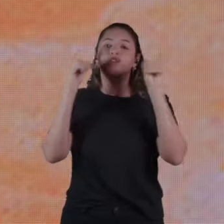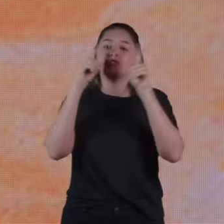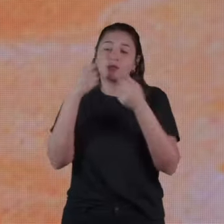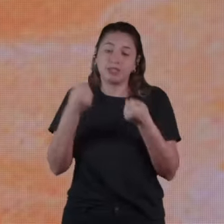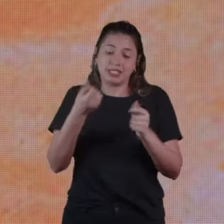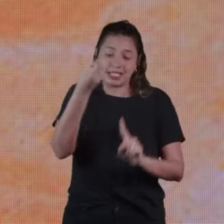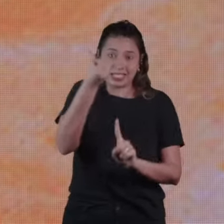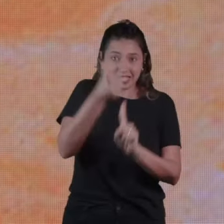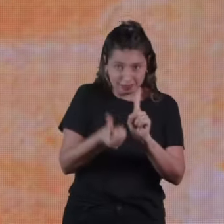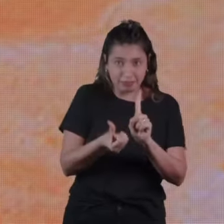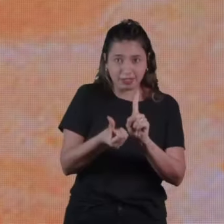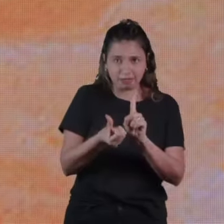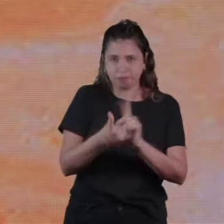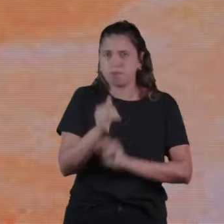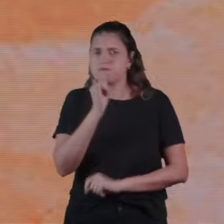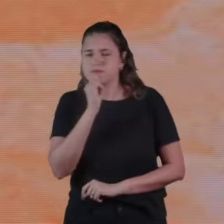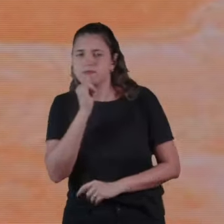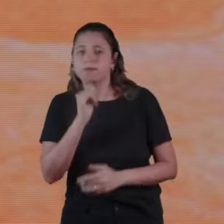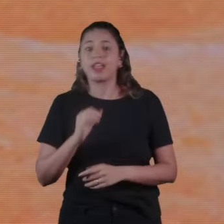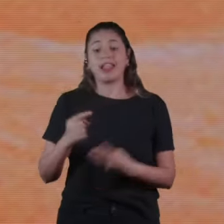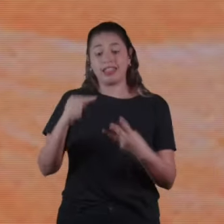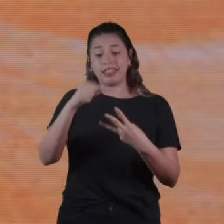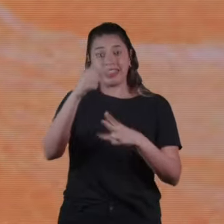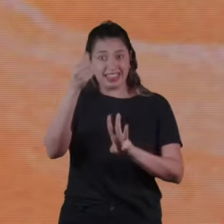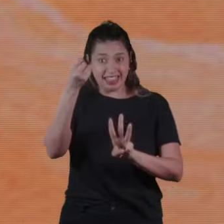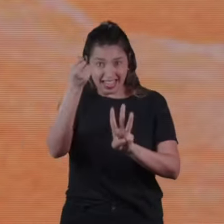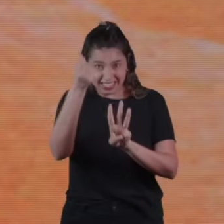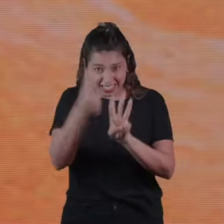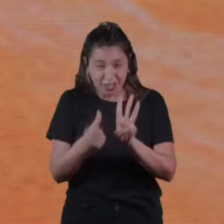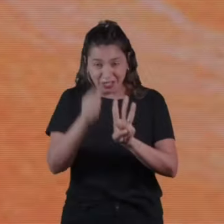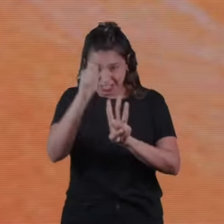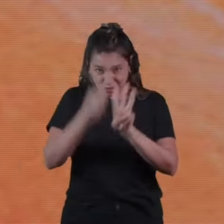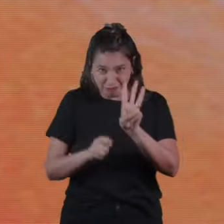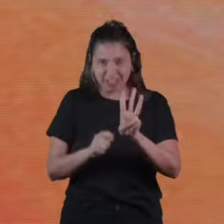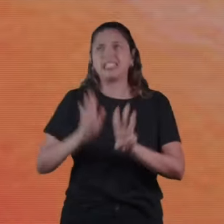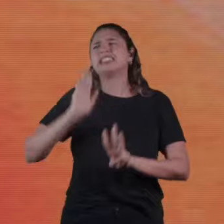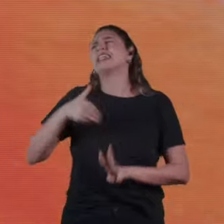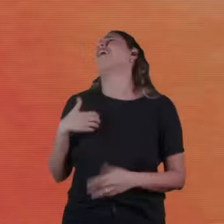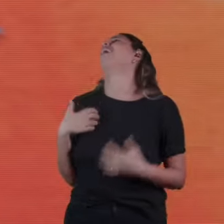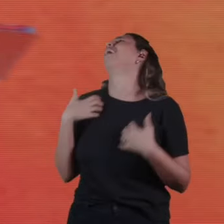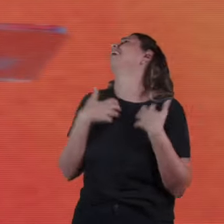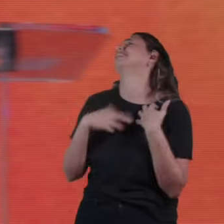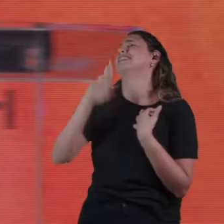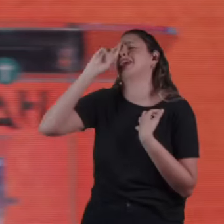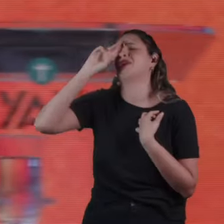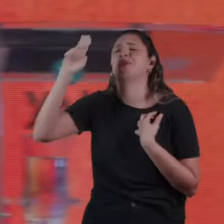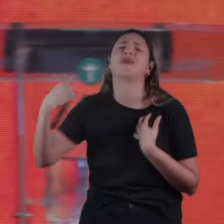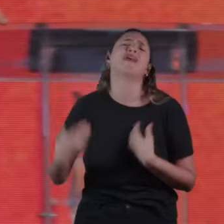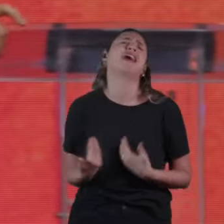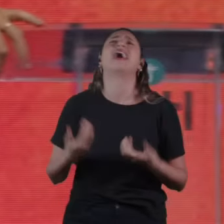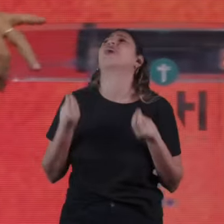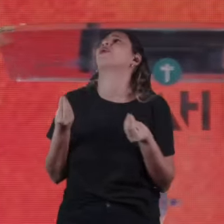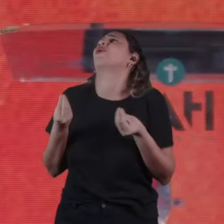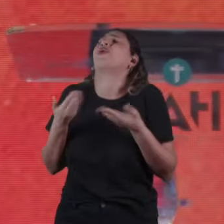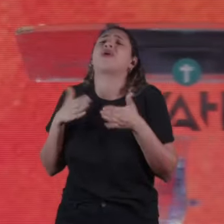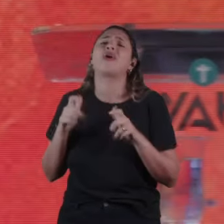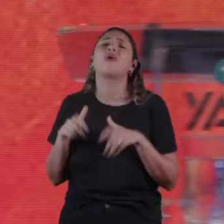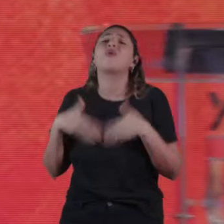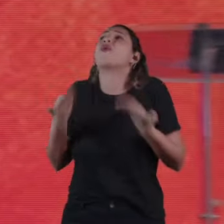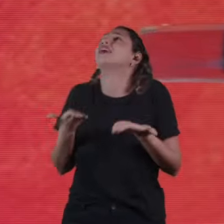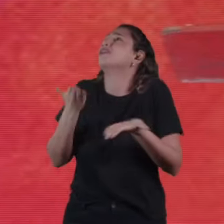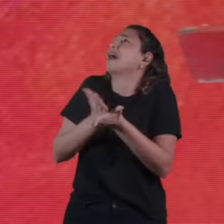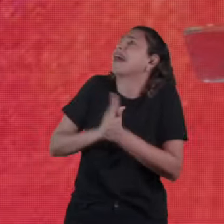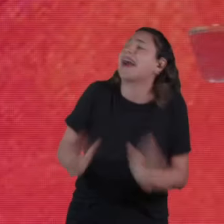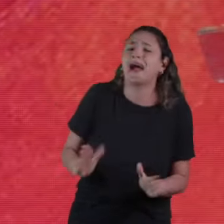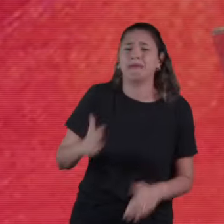6 meses. No 3º mês você já está gemendo e dizendo assim: Senhor, quando isso vai mudar? Deus não